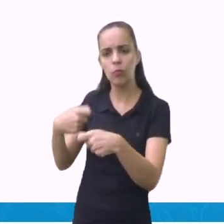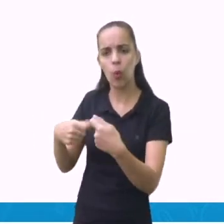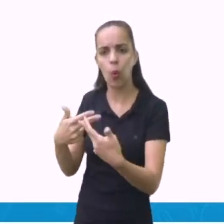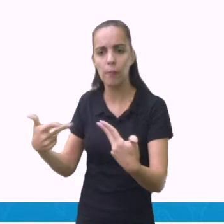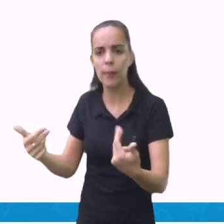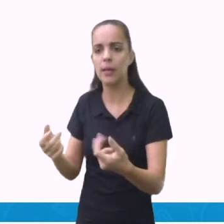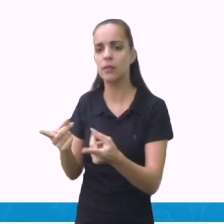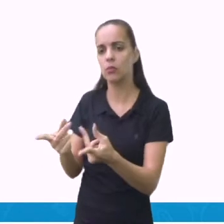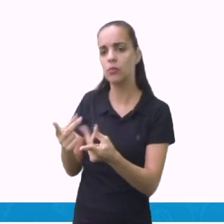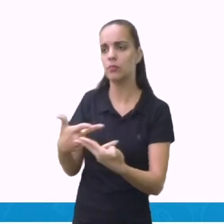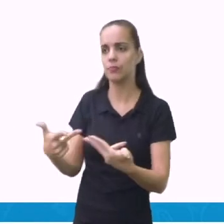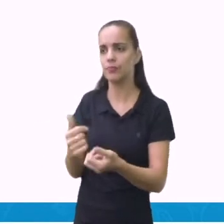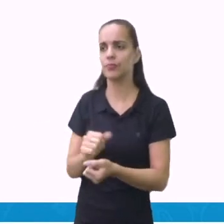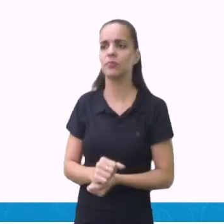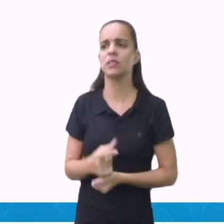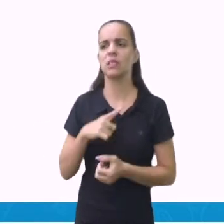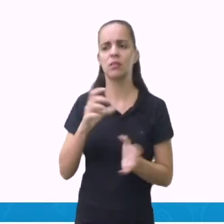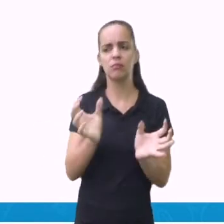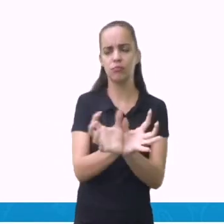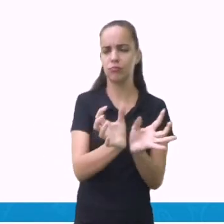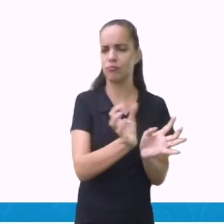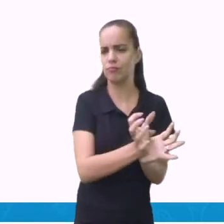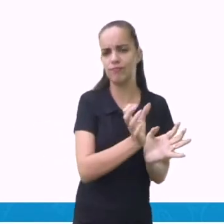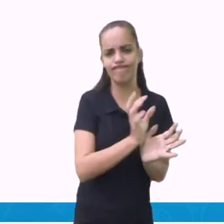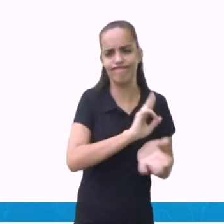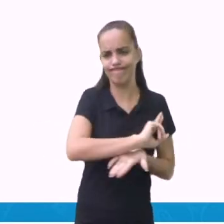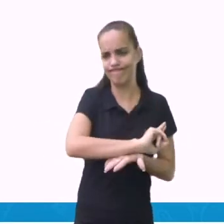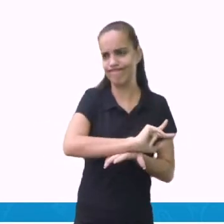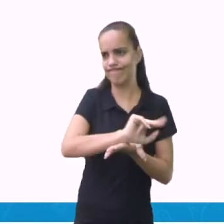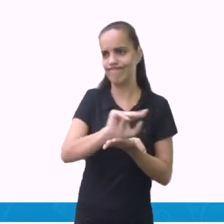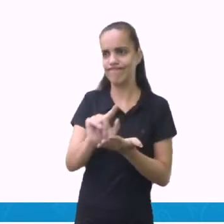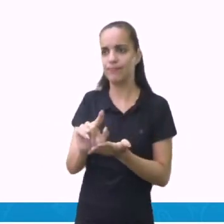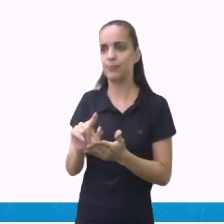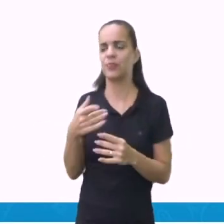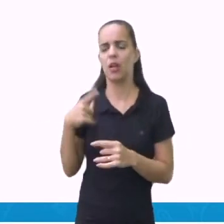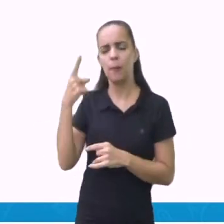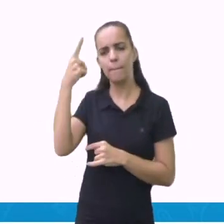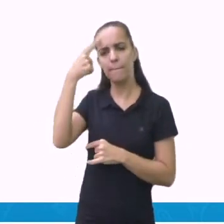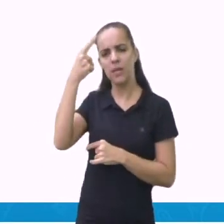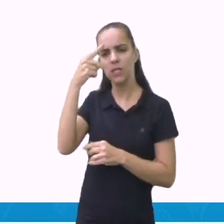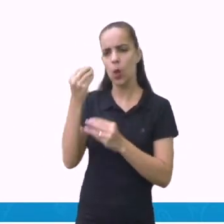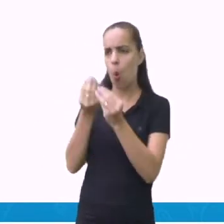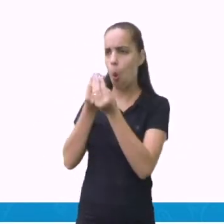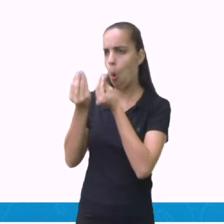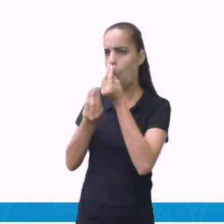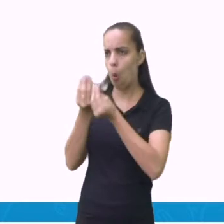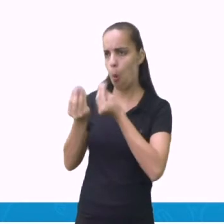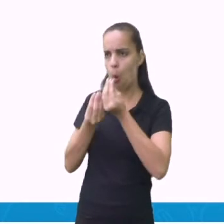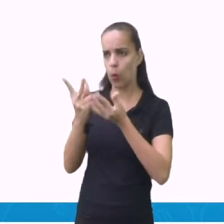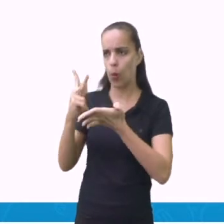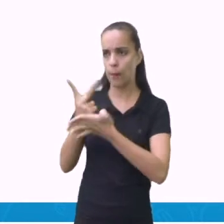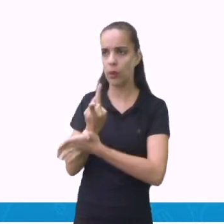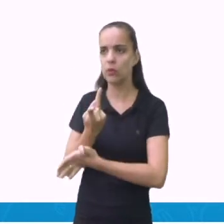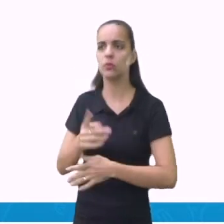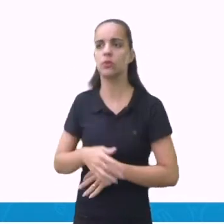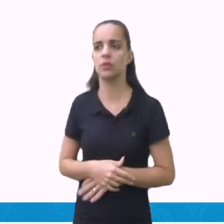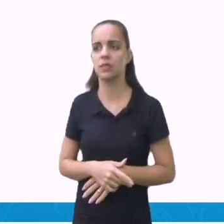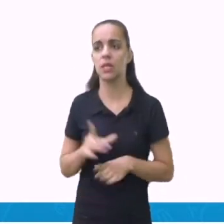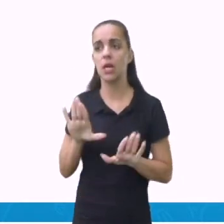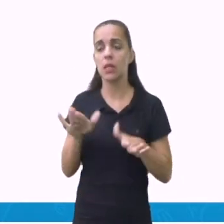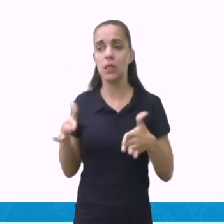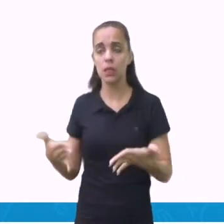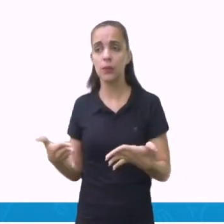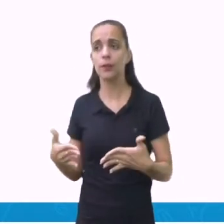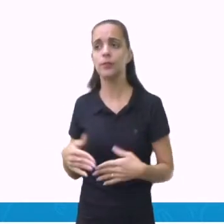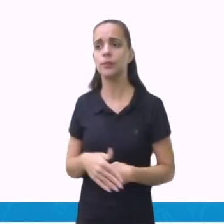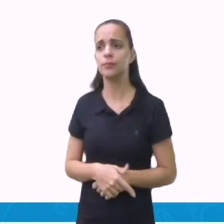cidade planejada em todos os sentidos. Brasília foi pensada para acontecer. Tanto a